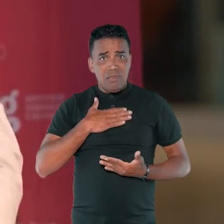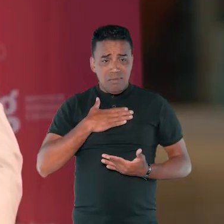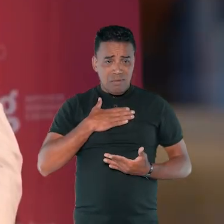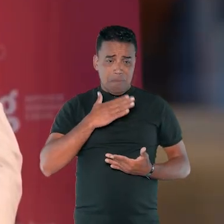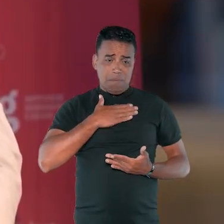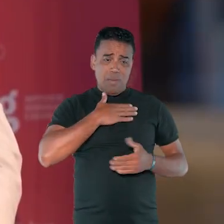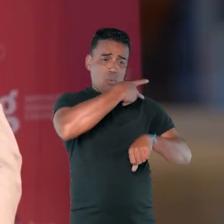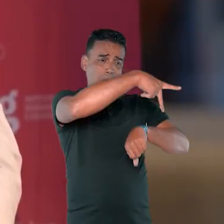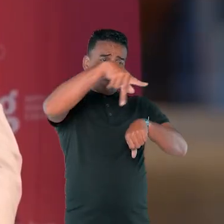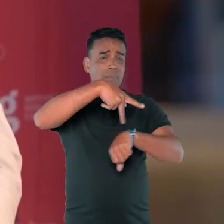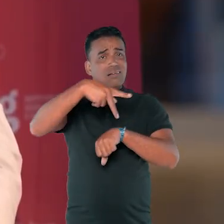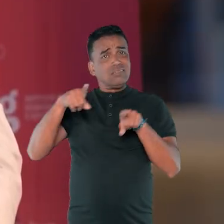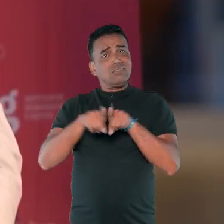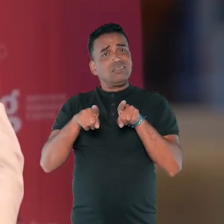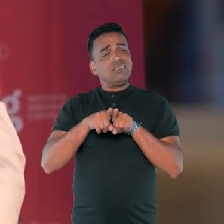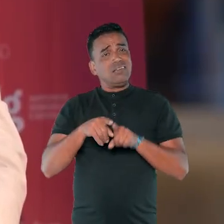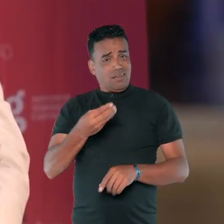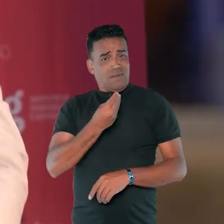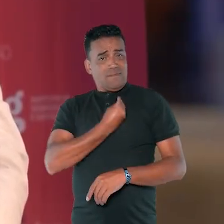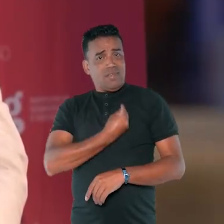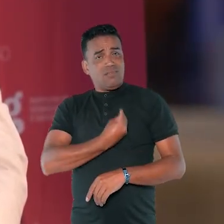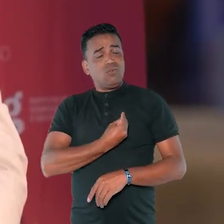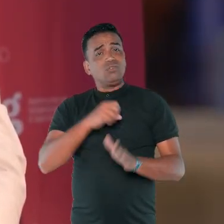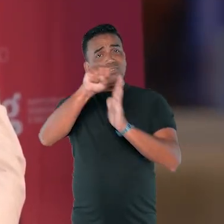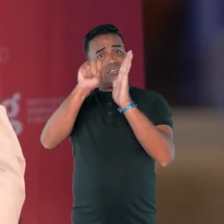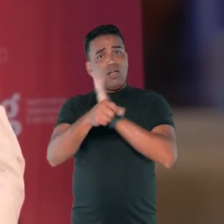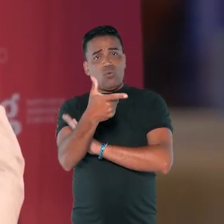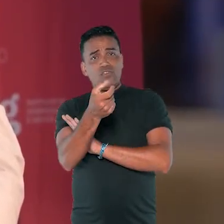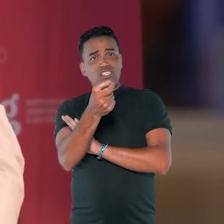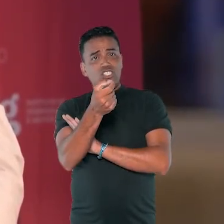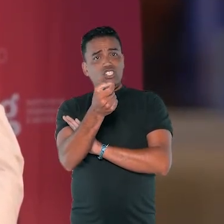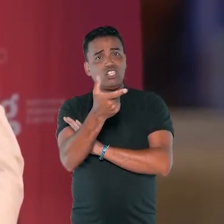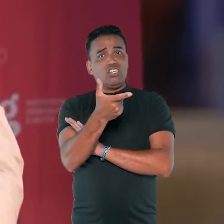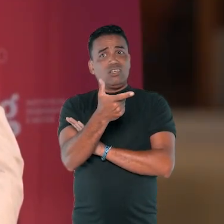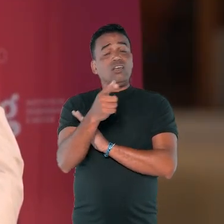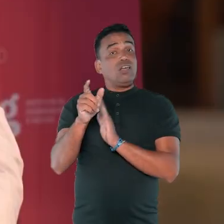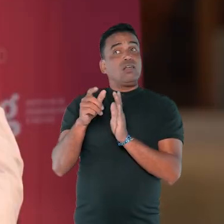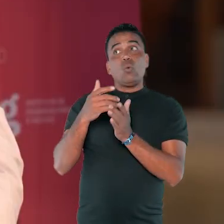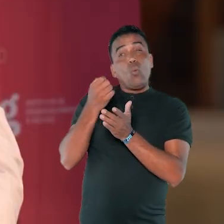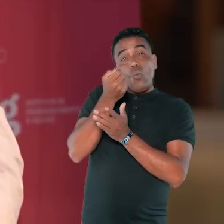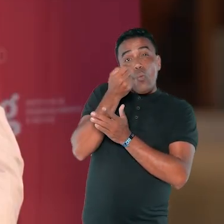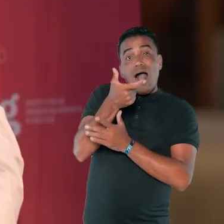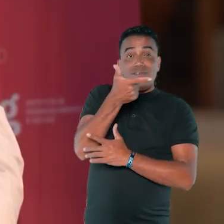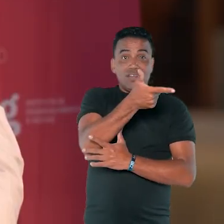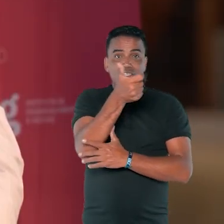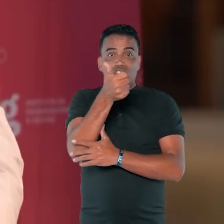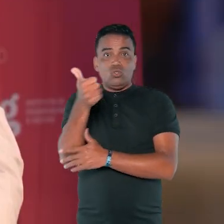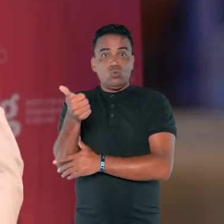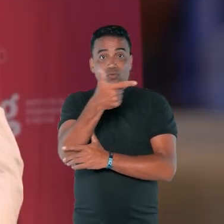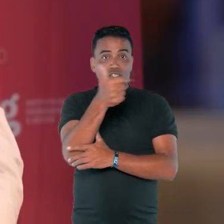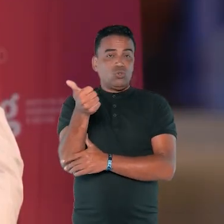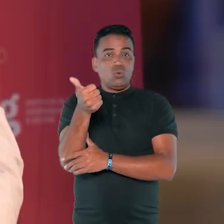país? Vivo no século XX, sigo para o XXI e ainda preso